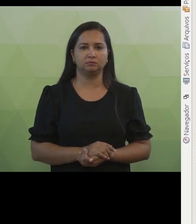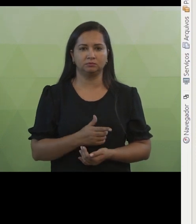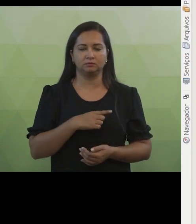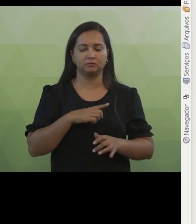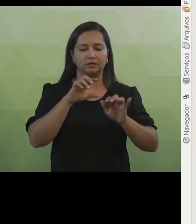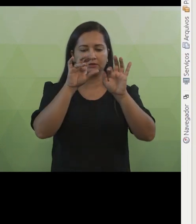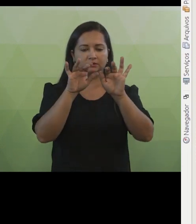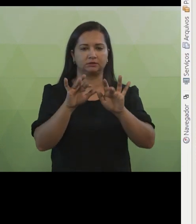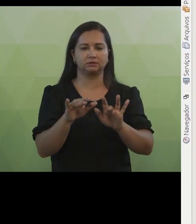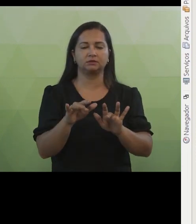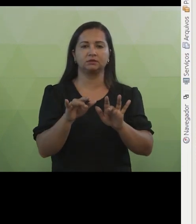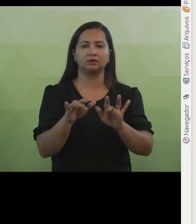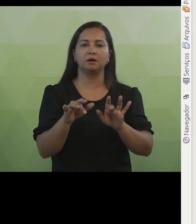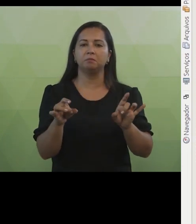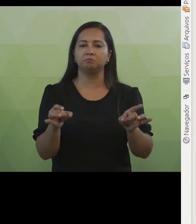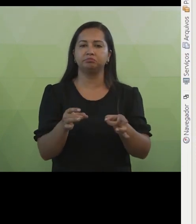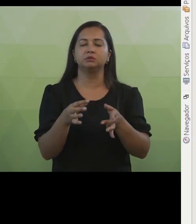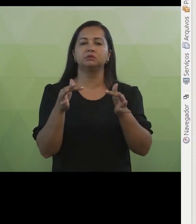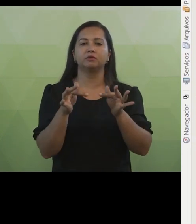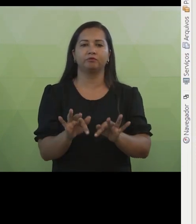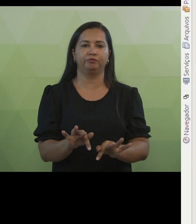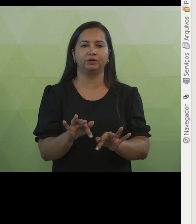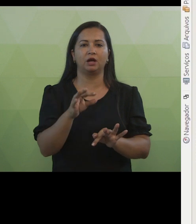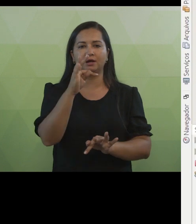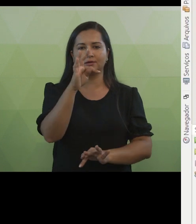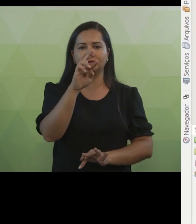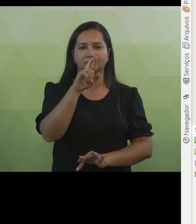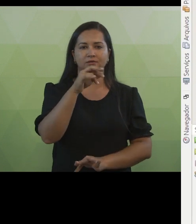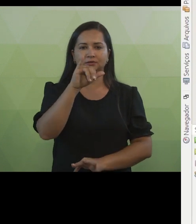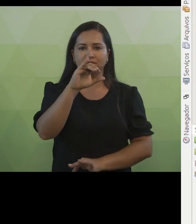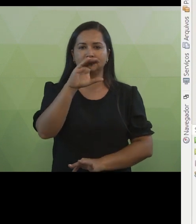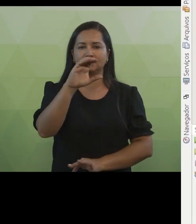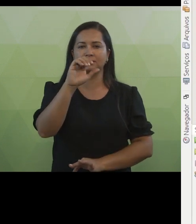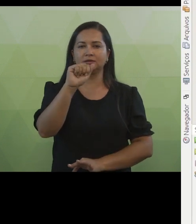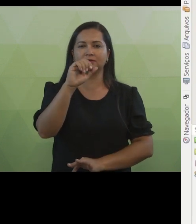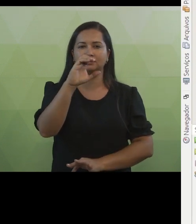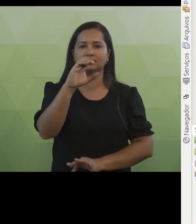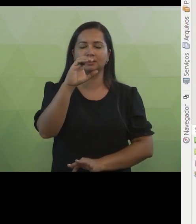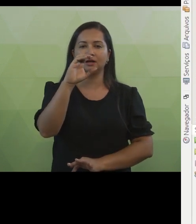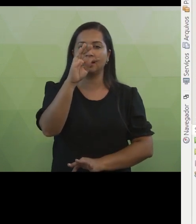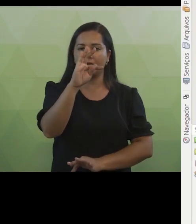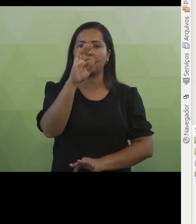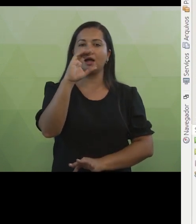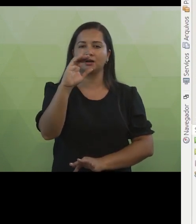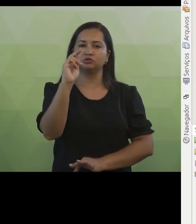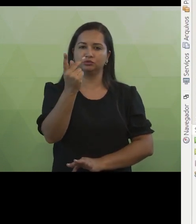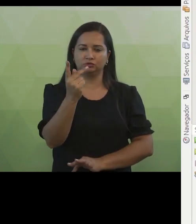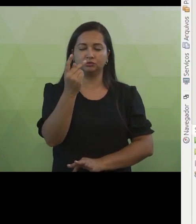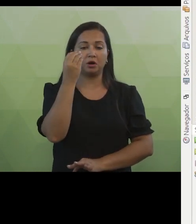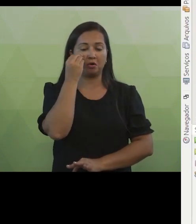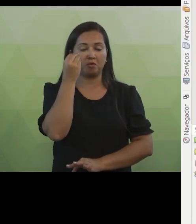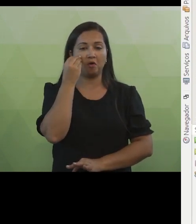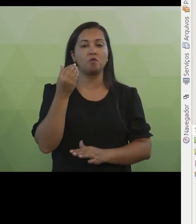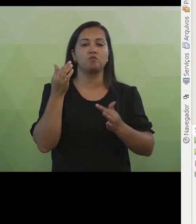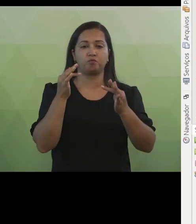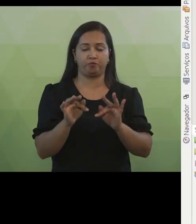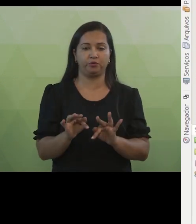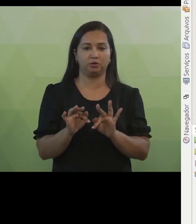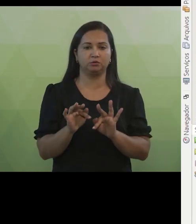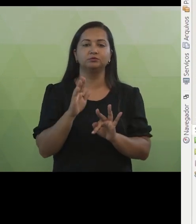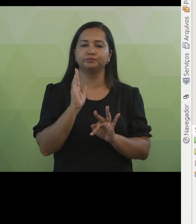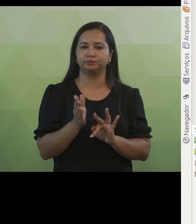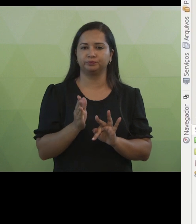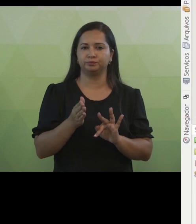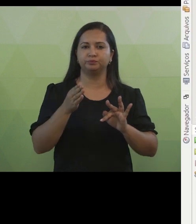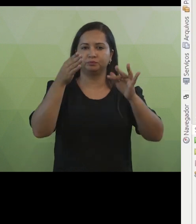finalizando o bloco try-catch. Vamos executar novamente. Então, a minha aplicação finalizou o bloco